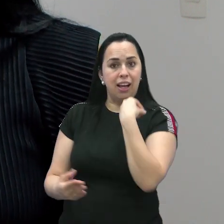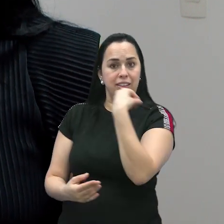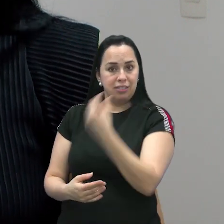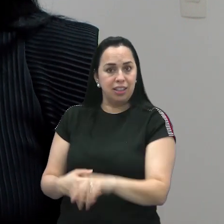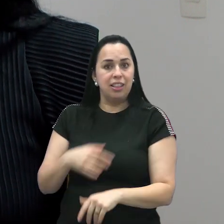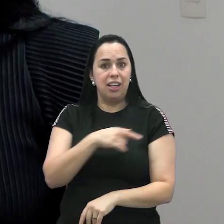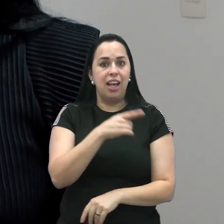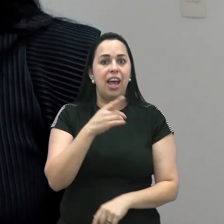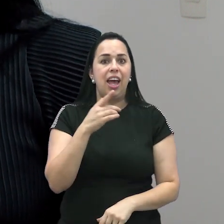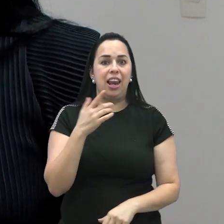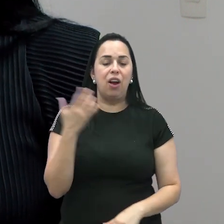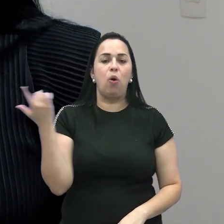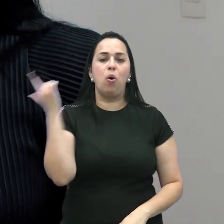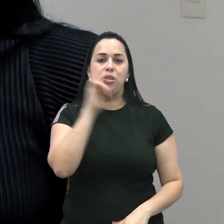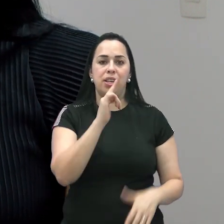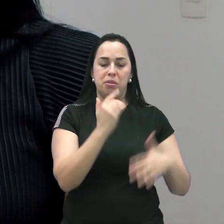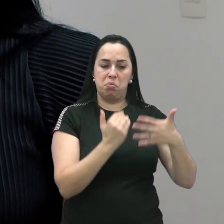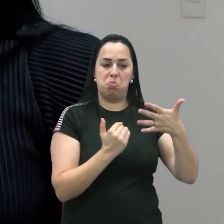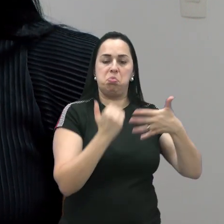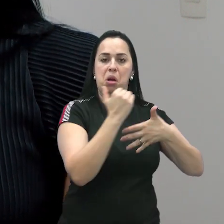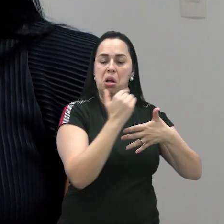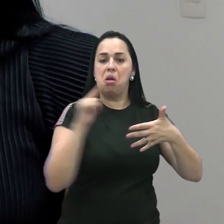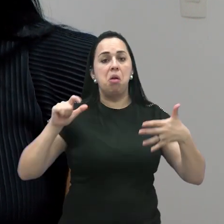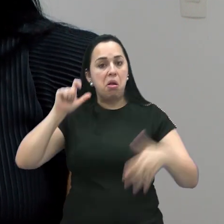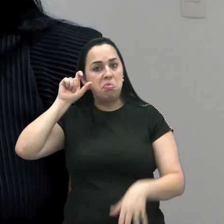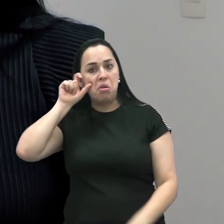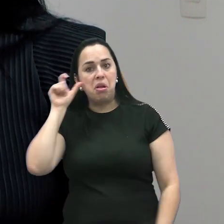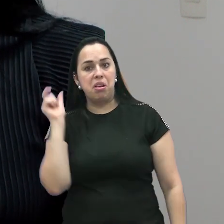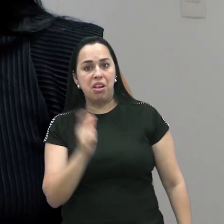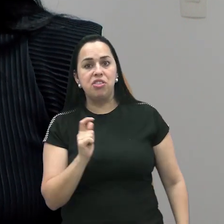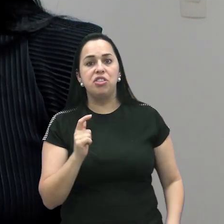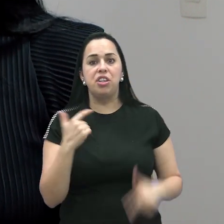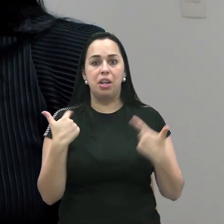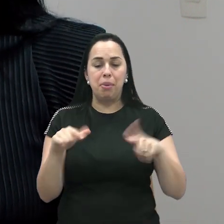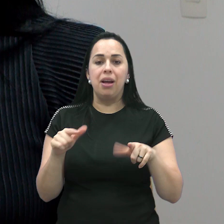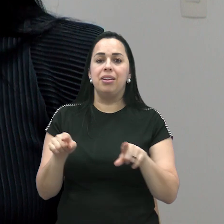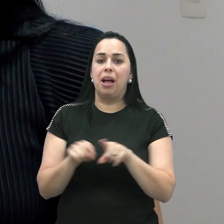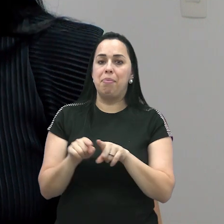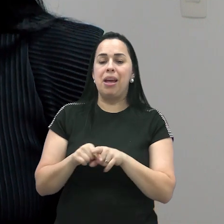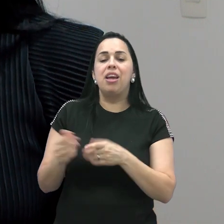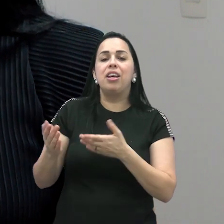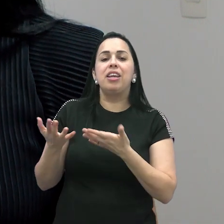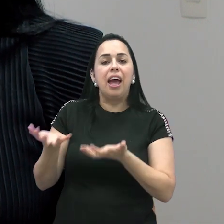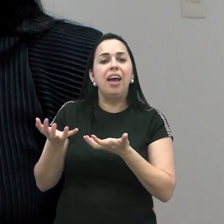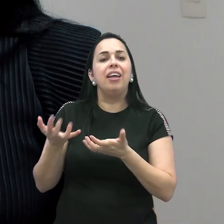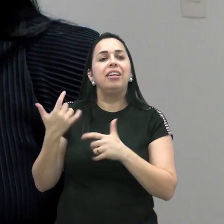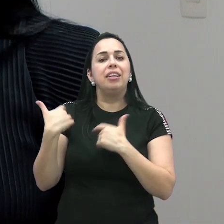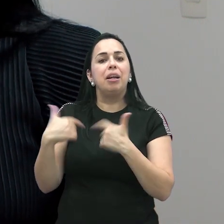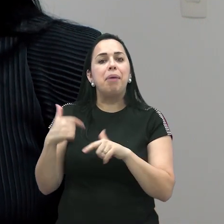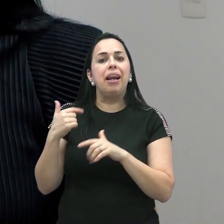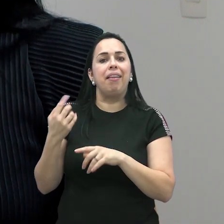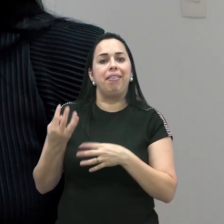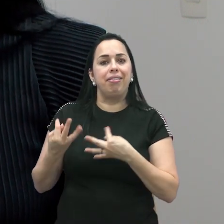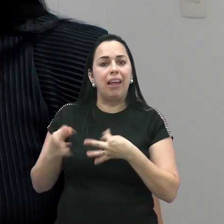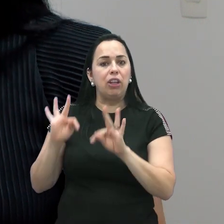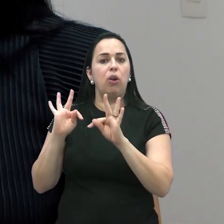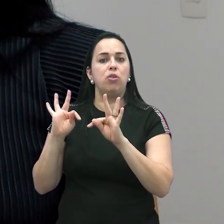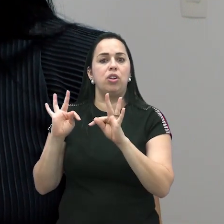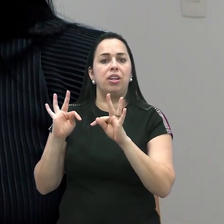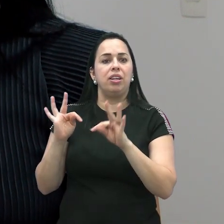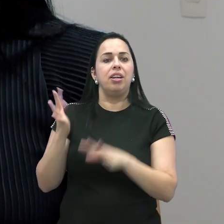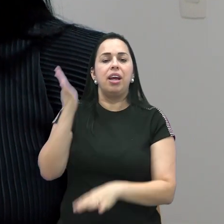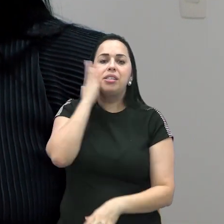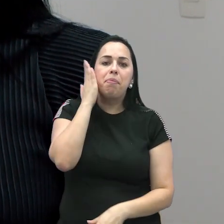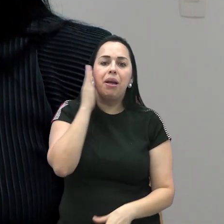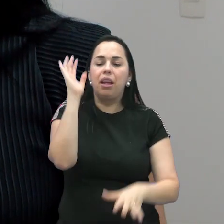ofertam isso, elas já saem na frente e tornam-se uma vaga mais atrativa. E é também um jovem tecnológico, ele quer mexer com a tecnologia, ele quer estar dentro de tudo